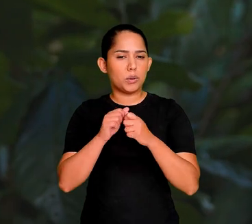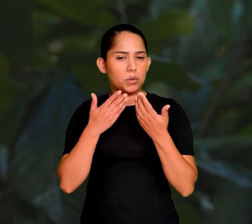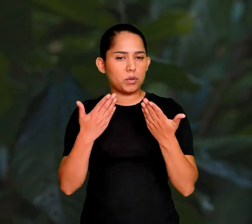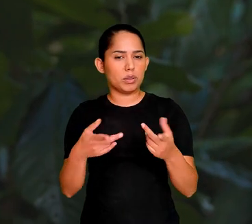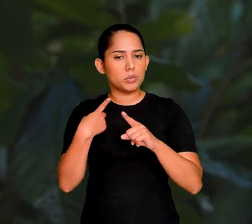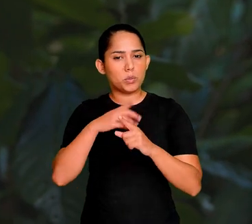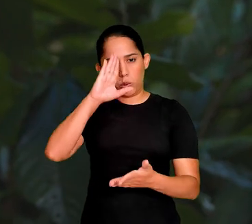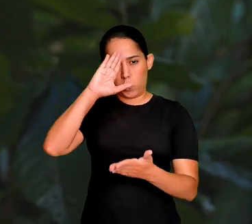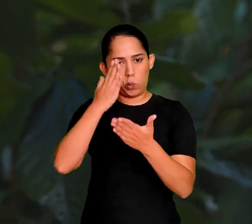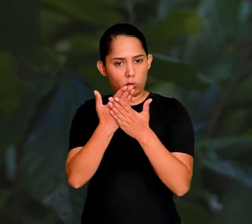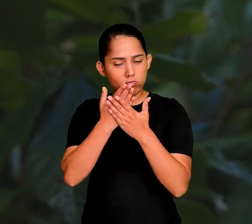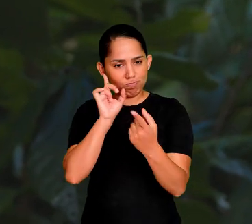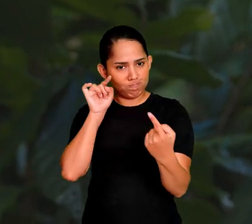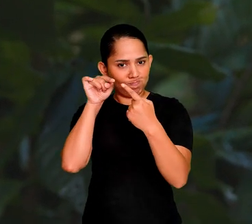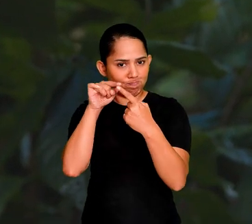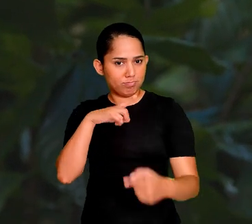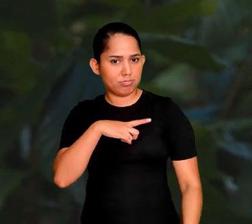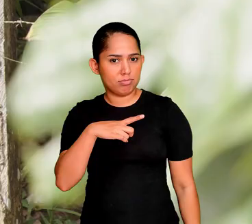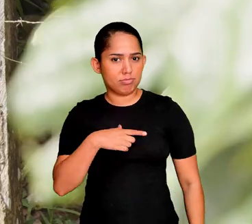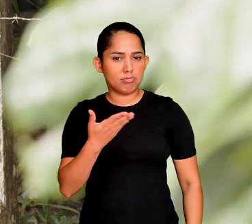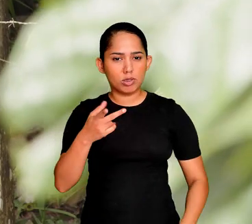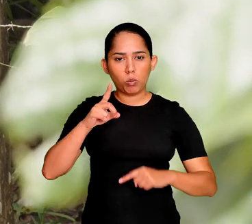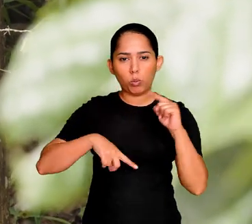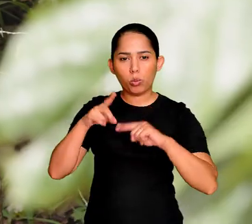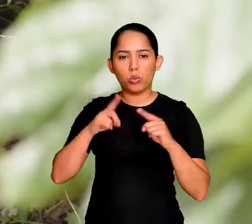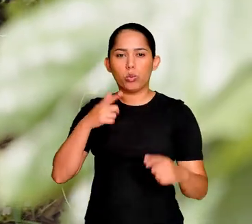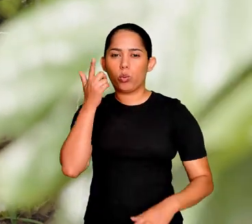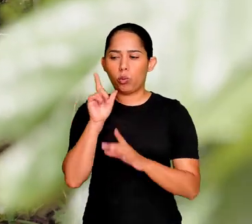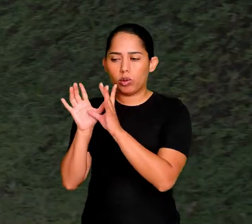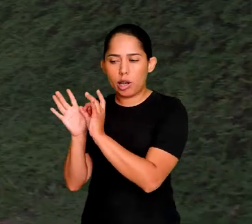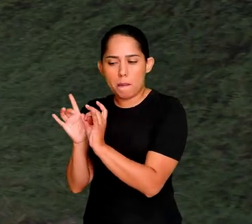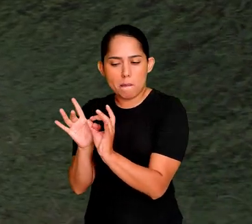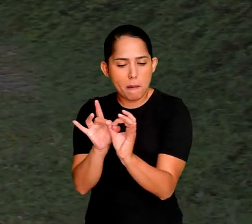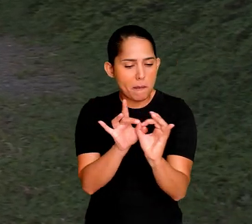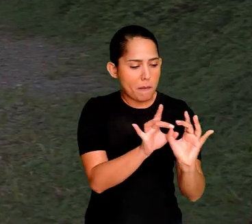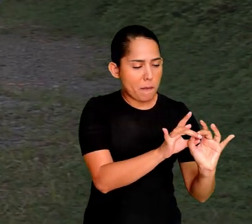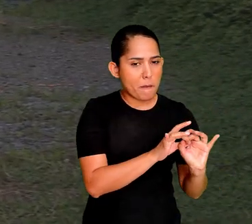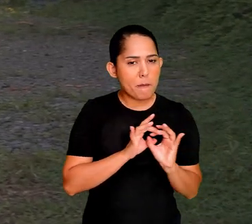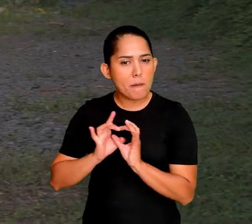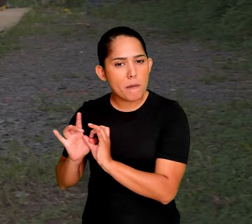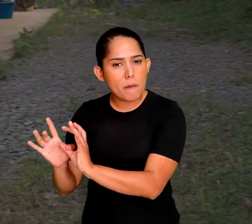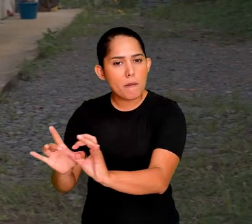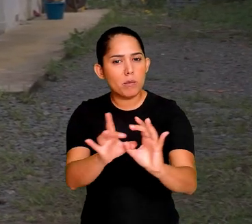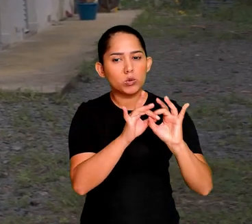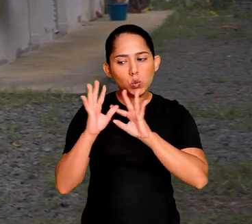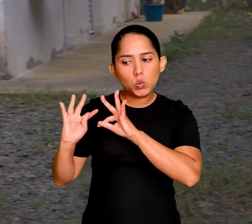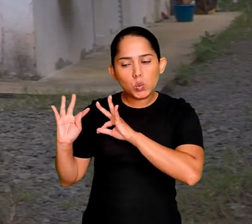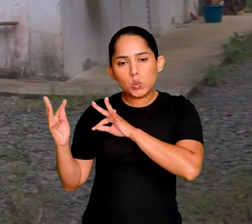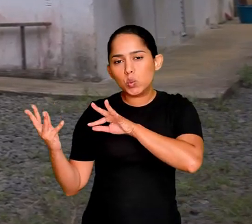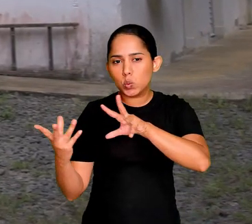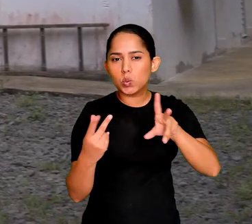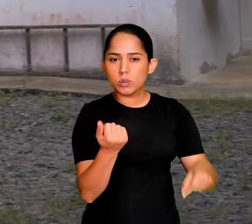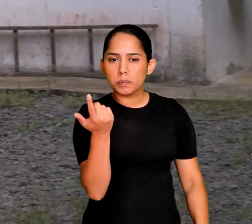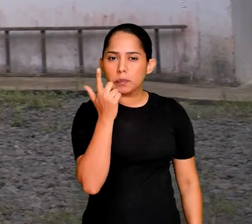Faço o que eu faço porque eu acredito no propósito, né? Um produto que ele é bom para